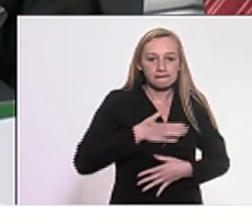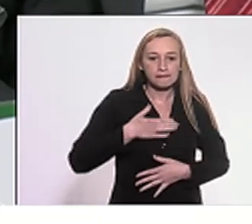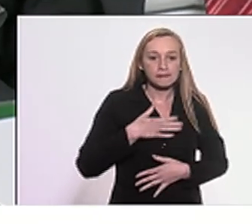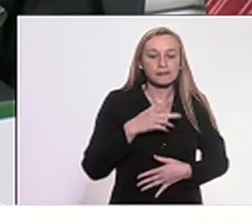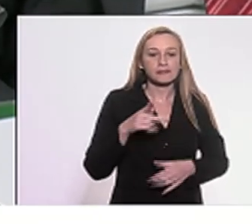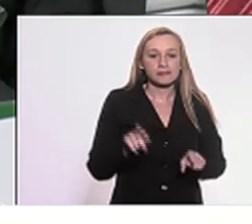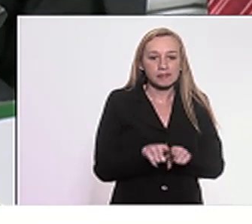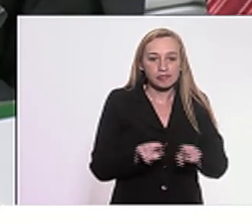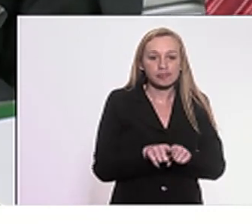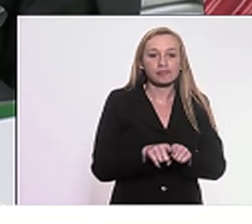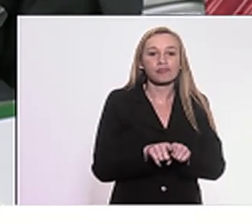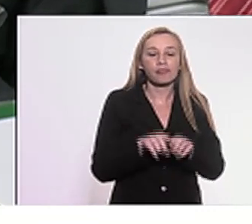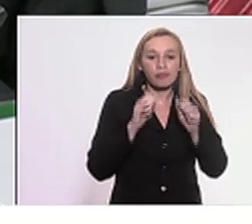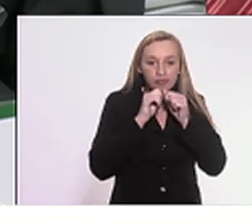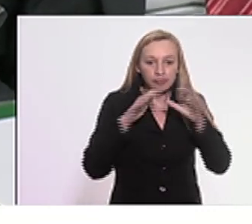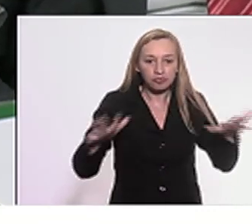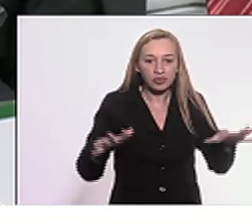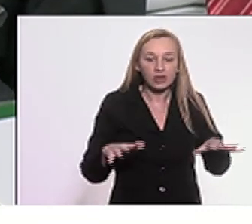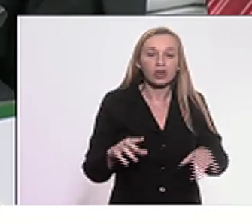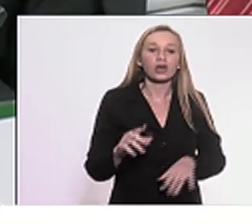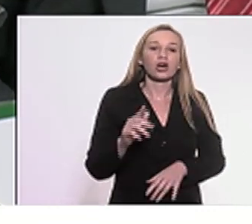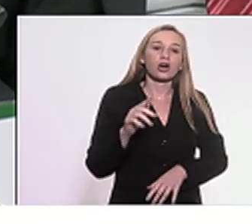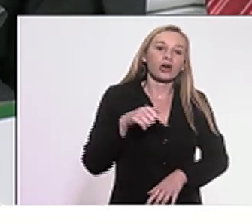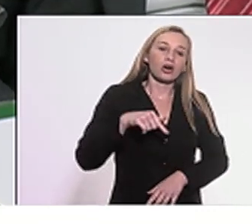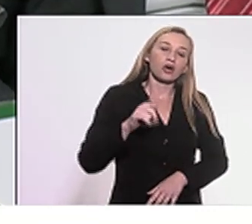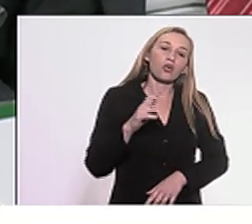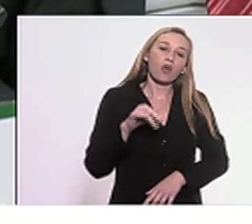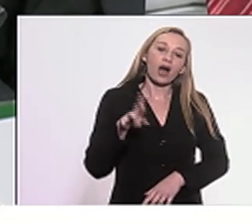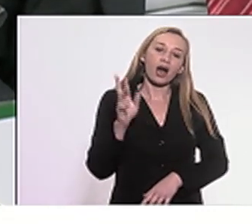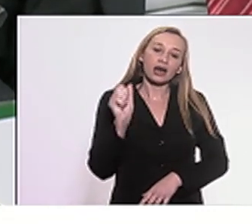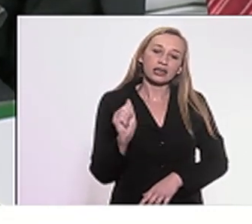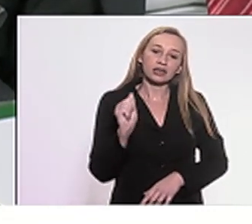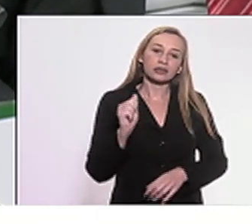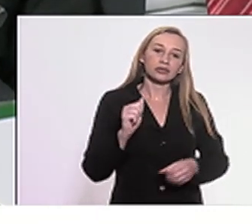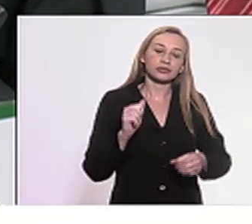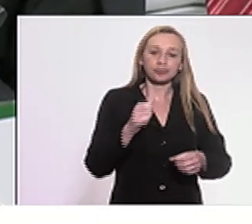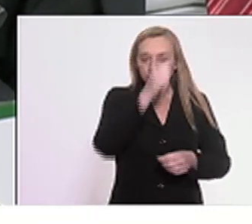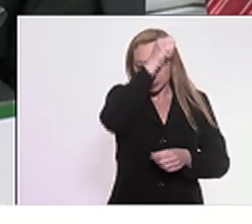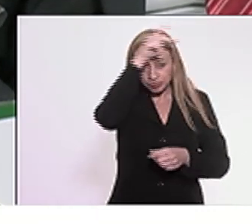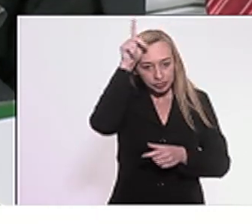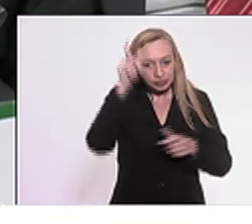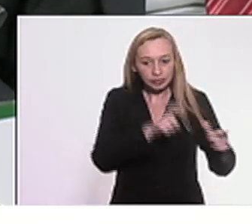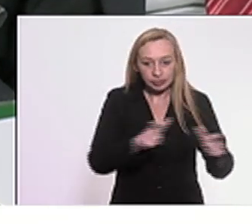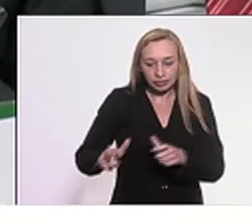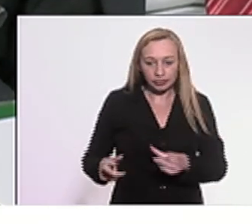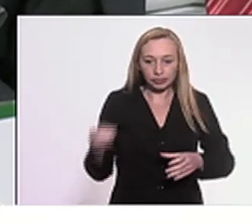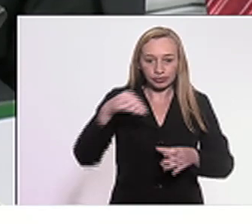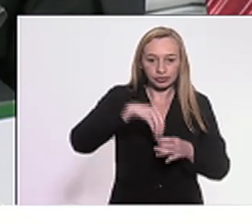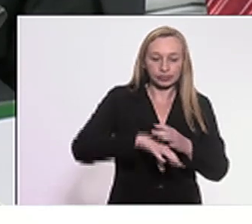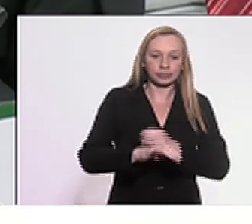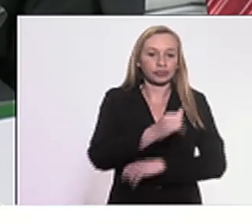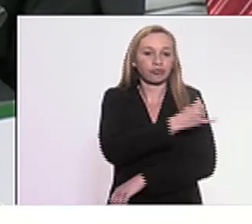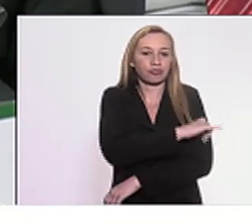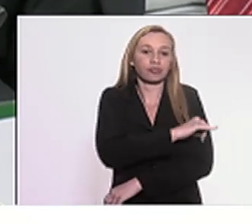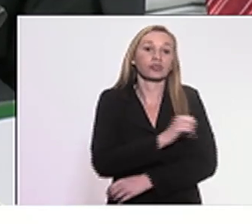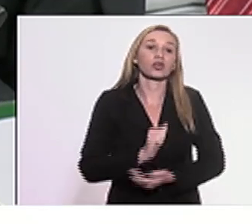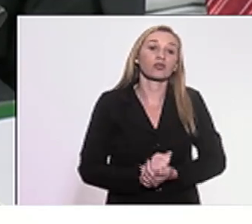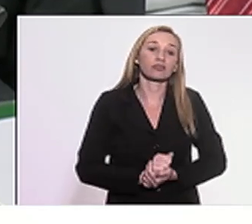guardas municipais que estão presentes dentro do território do Estado do Rio de Janeiro. E há um preço muito